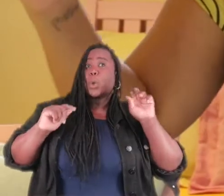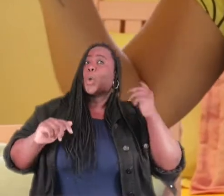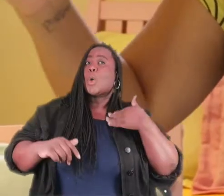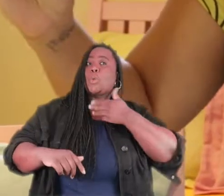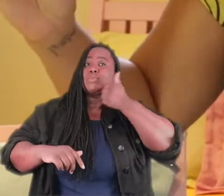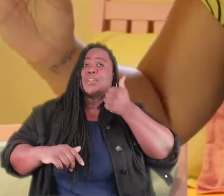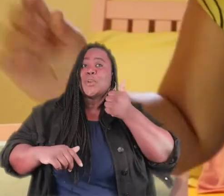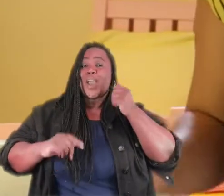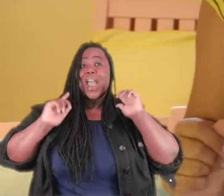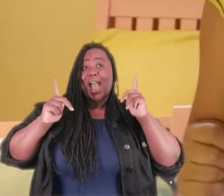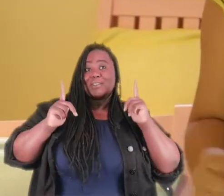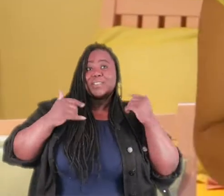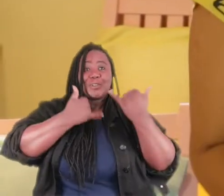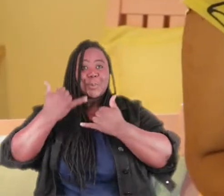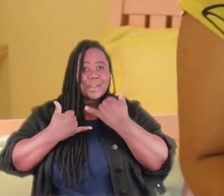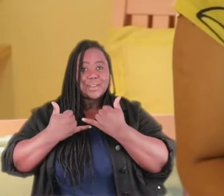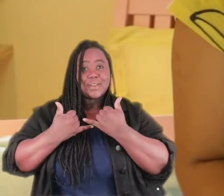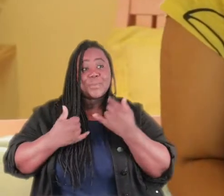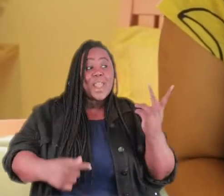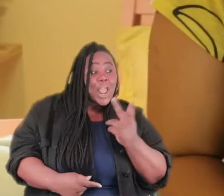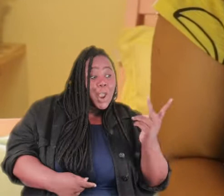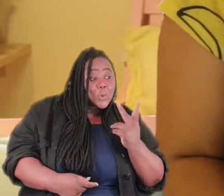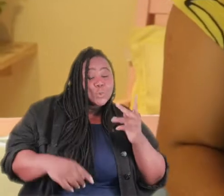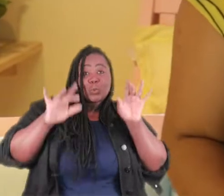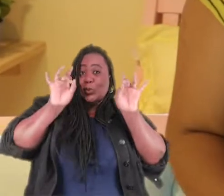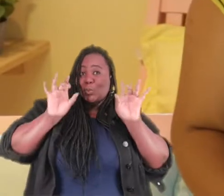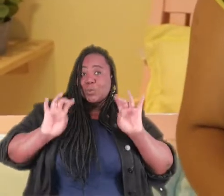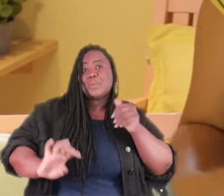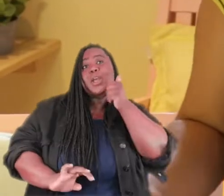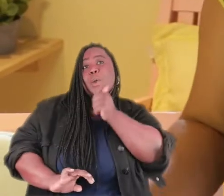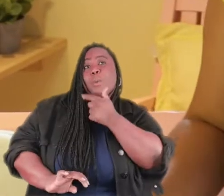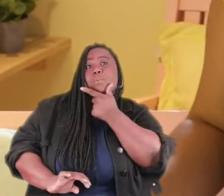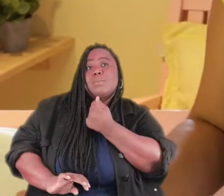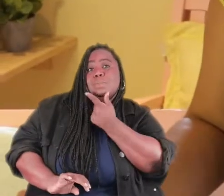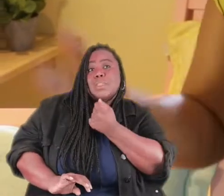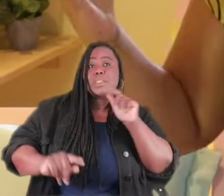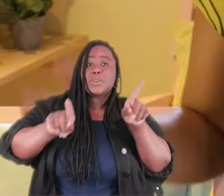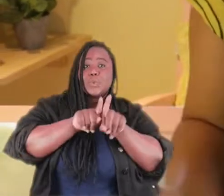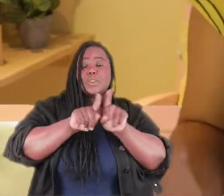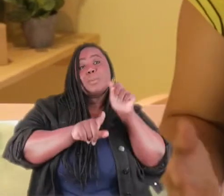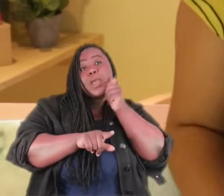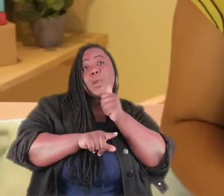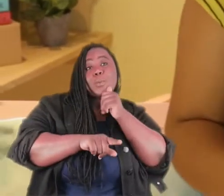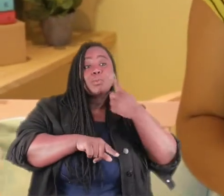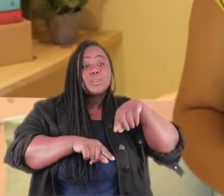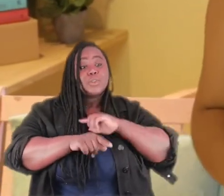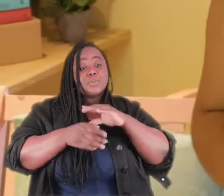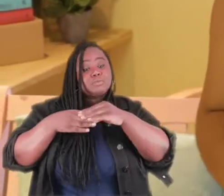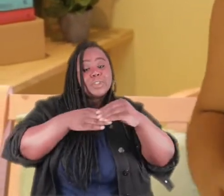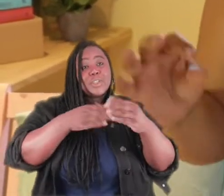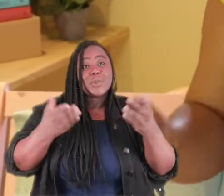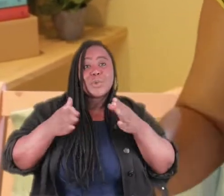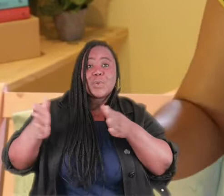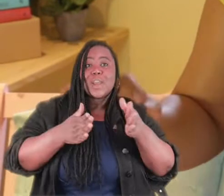melhor, aventuranças. Uma dupla especial, um menino e uma menina, nos guiam nesta